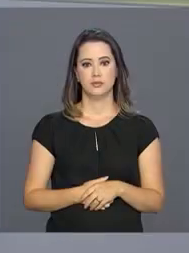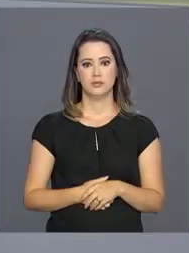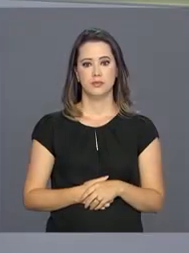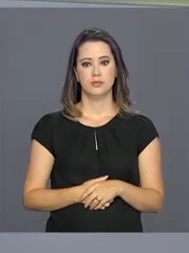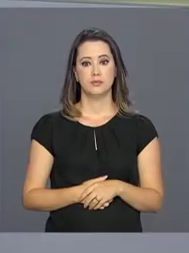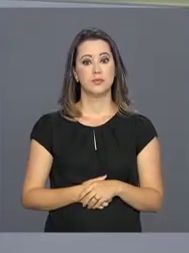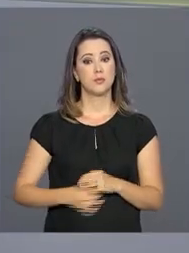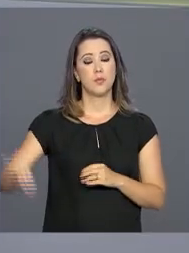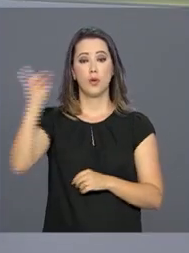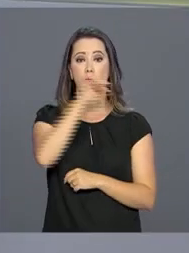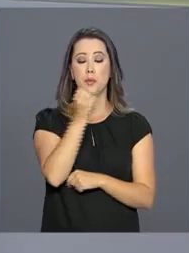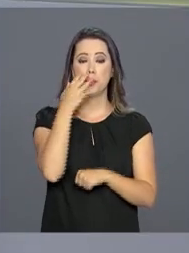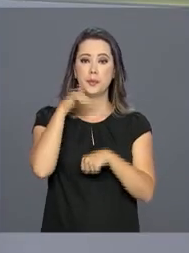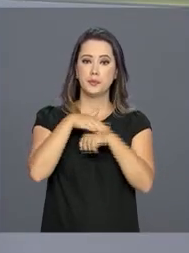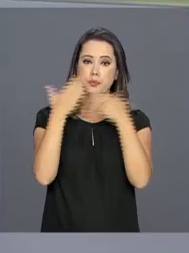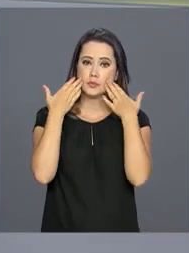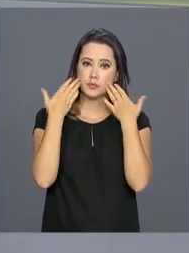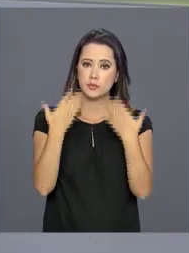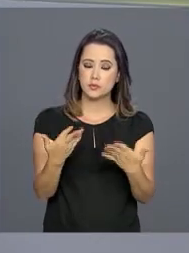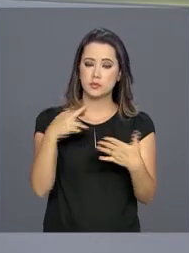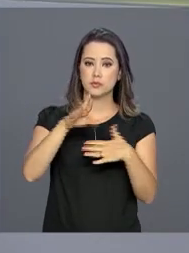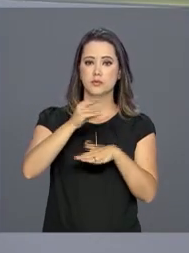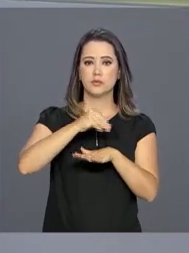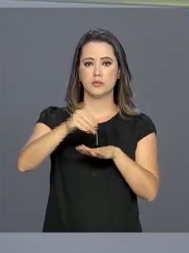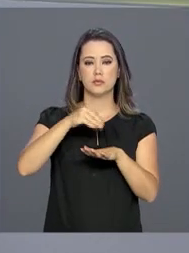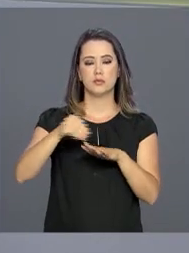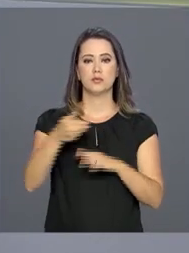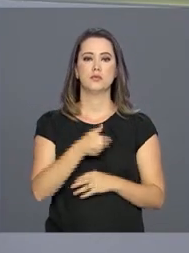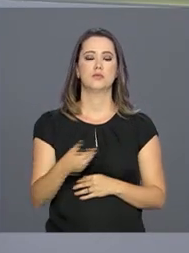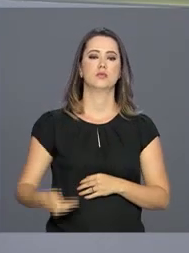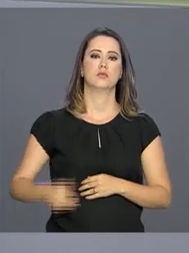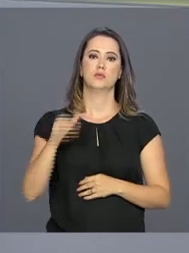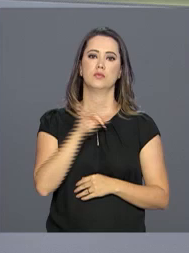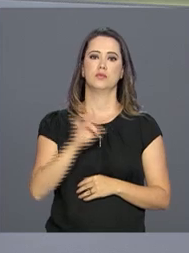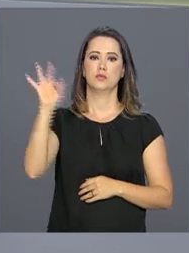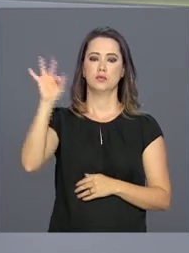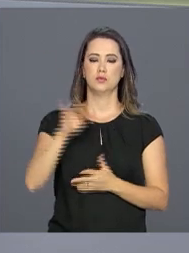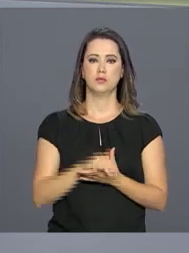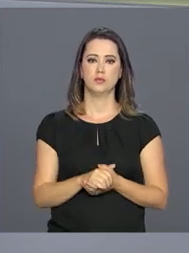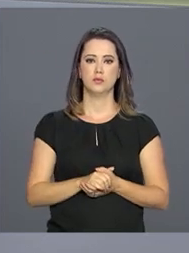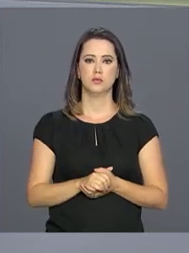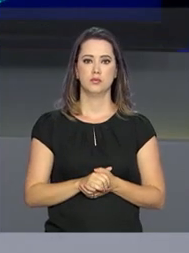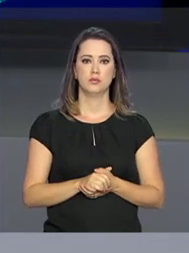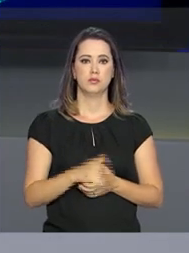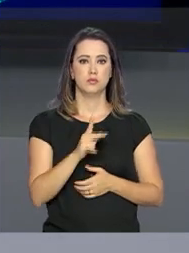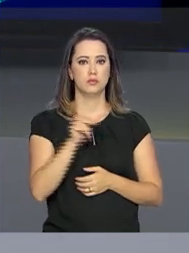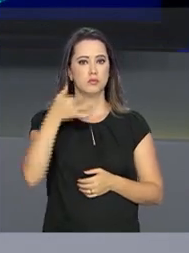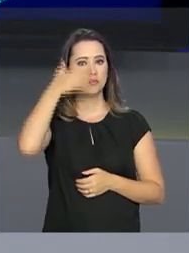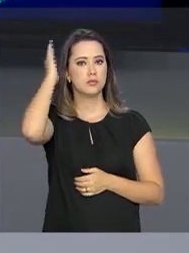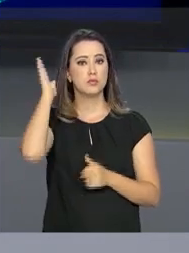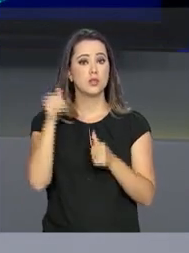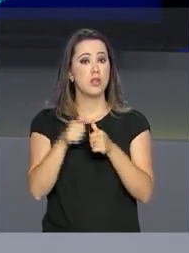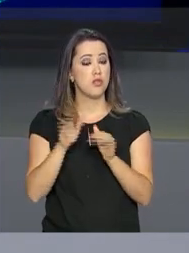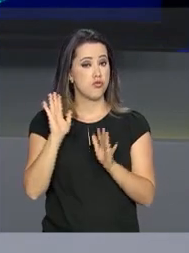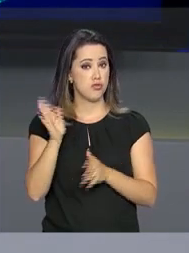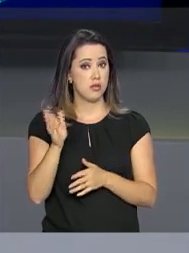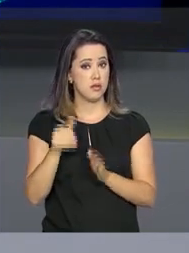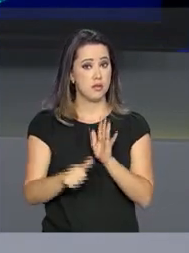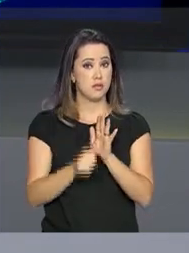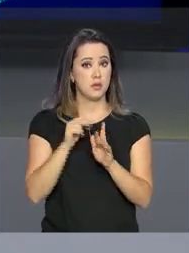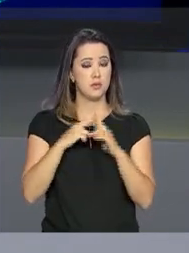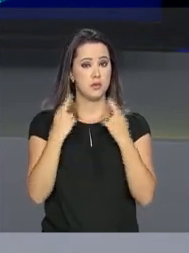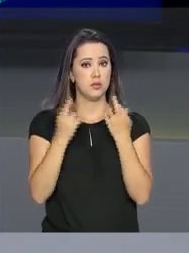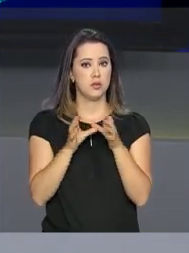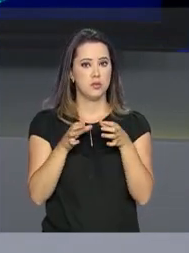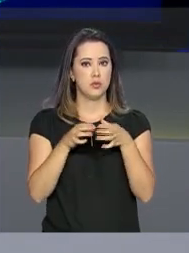olá boa noite no ar o repórter nbr com as notícias do governo federal o presidente michel temer já está no méxico